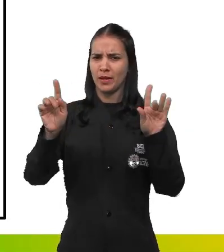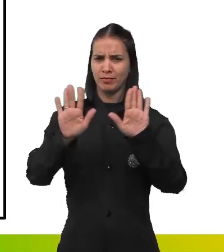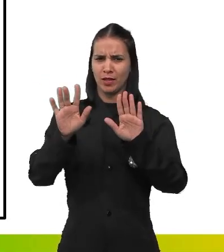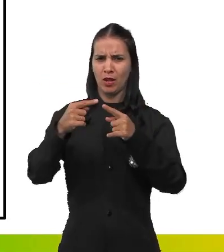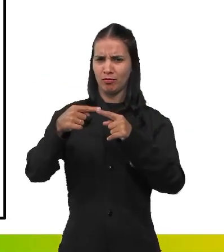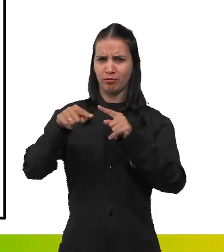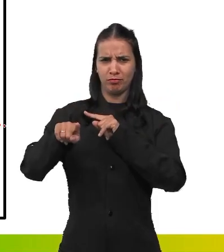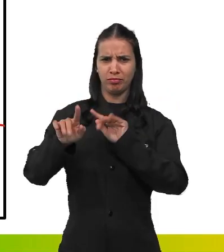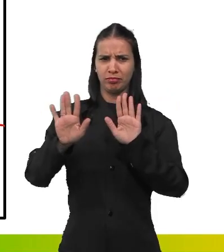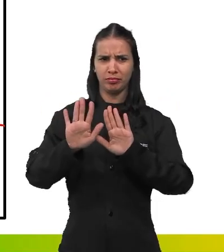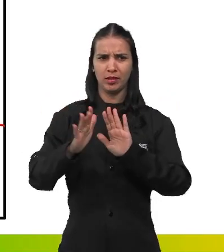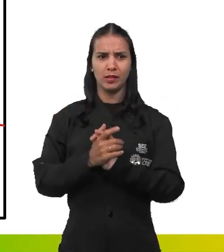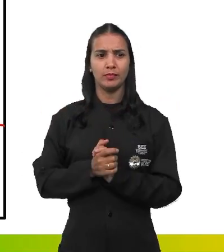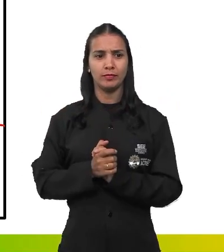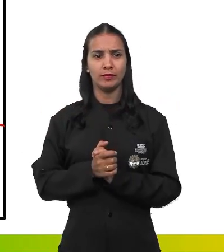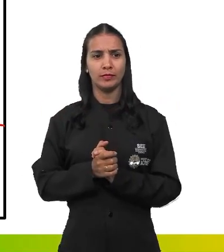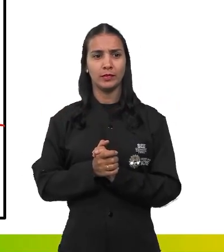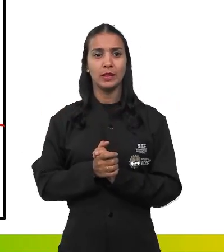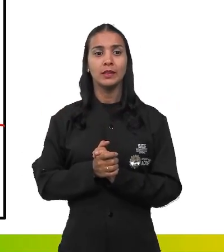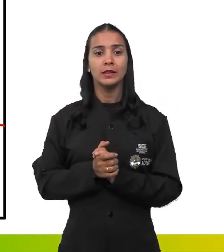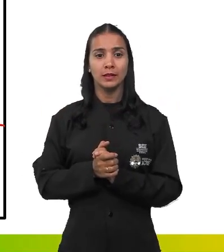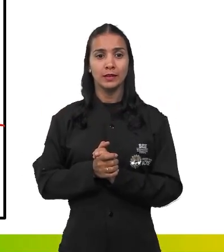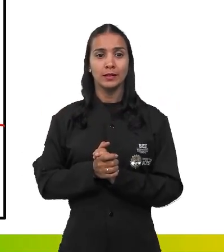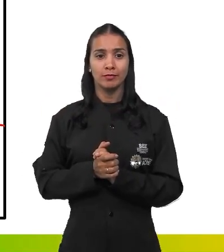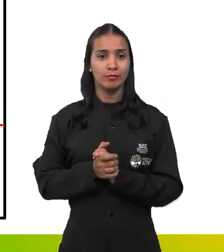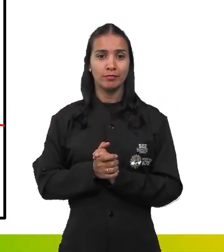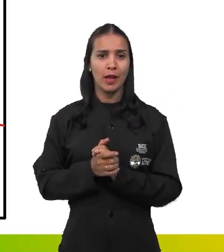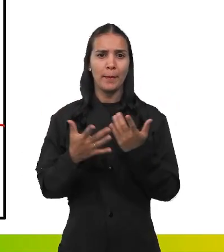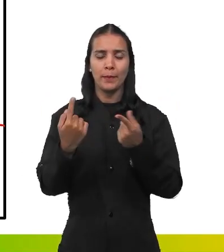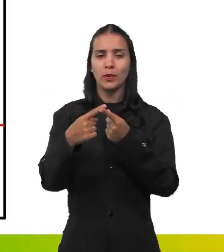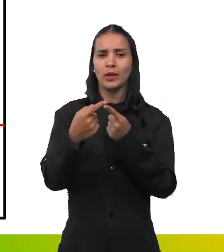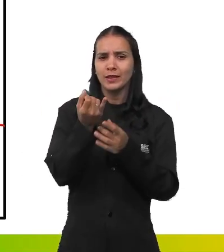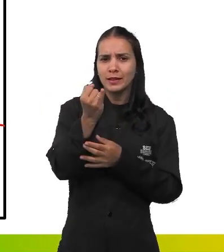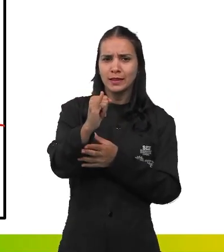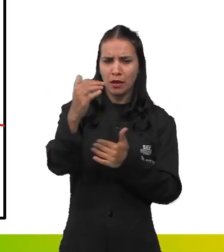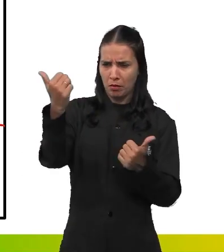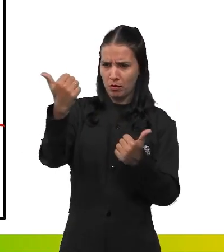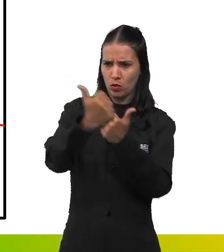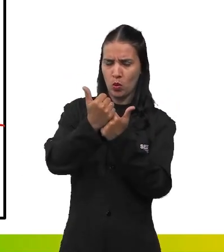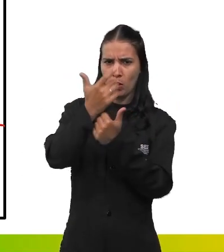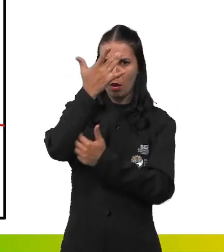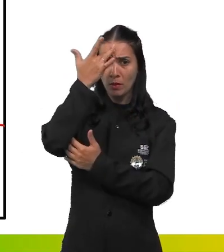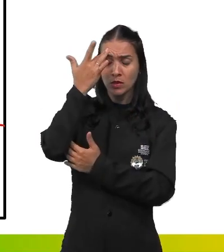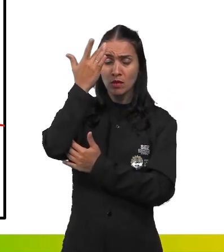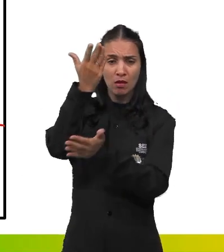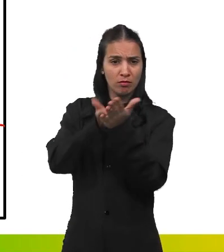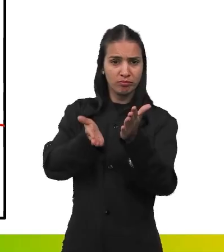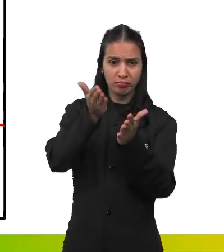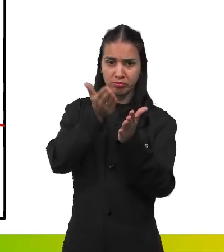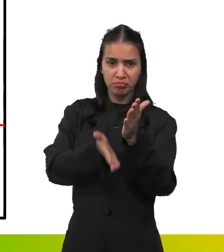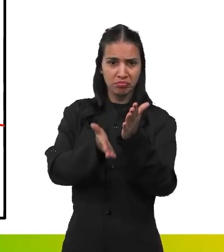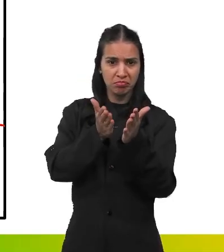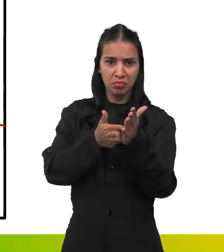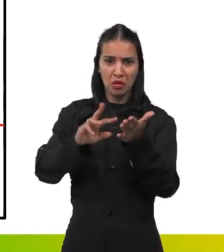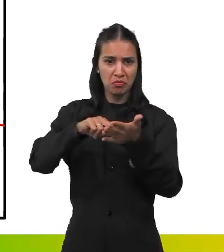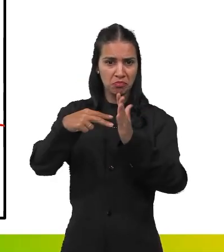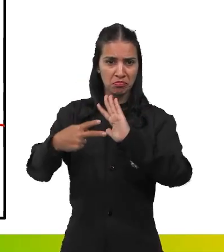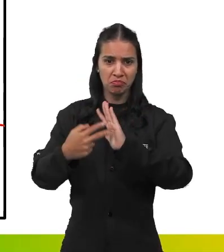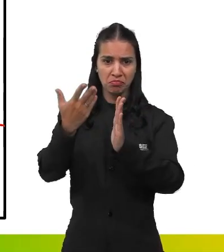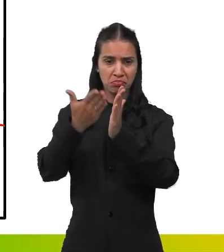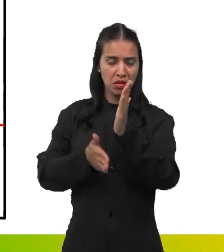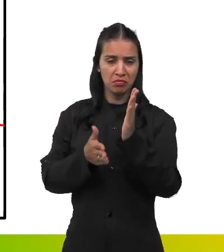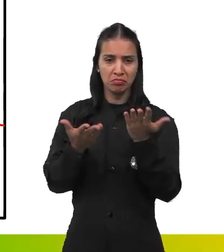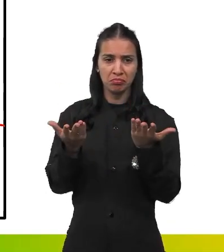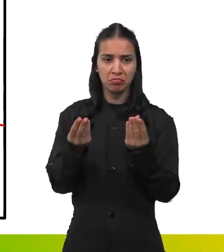teatro mais eficiente, aí perde totalmente a graça do teatro, não é mesmo? Letra E, isolar a